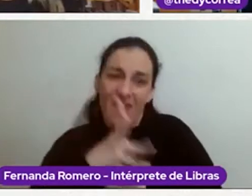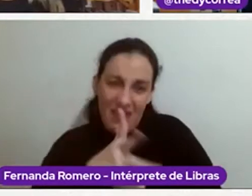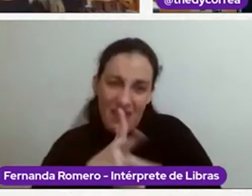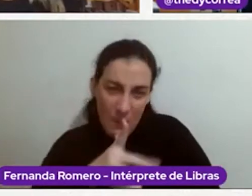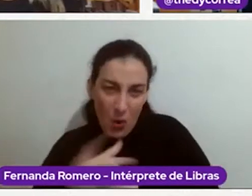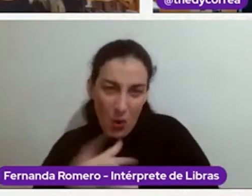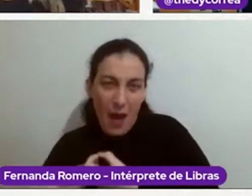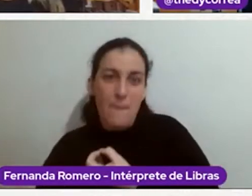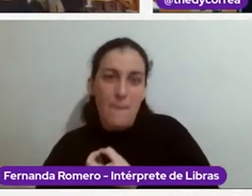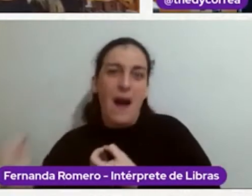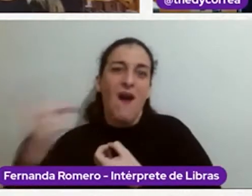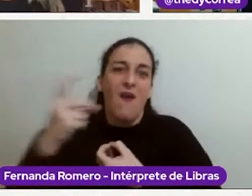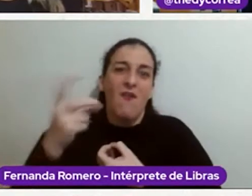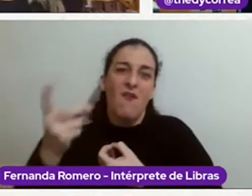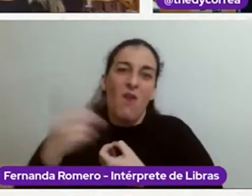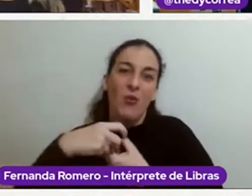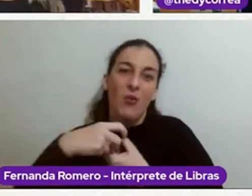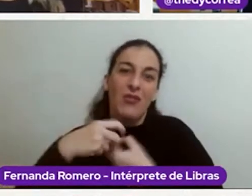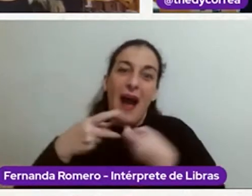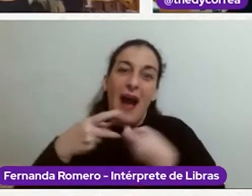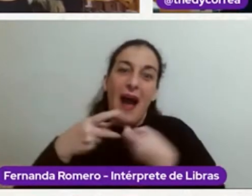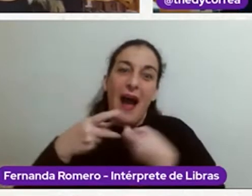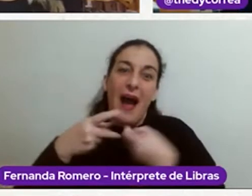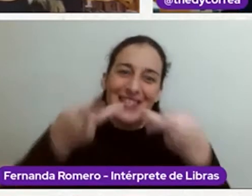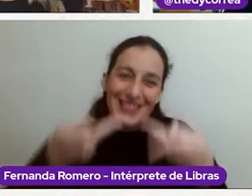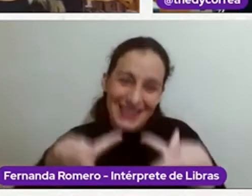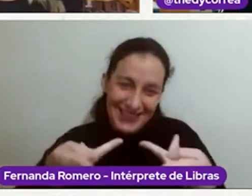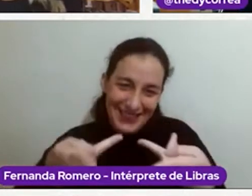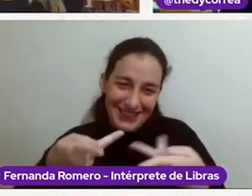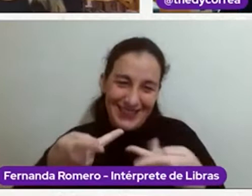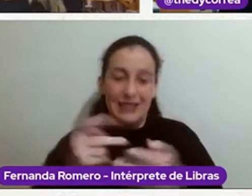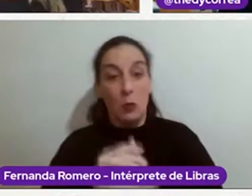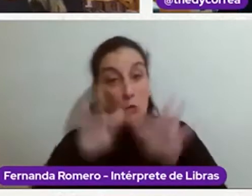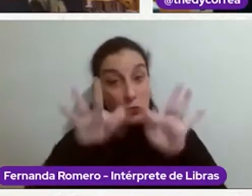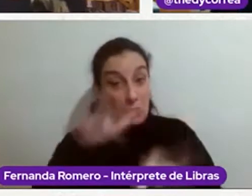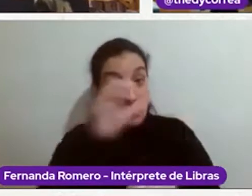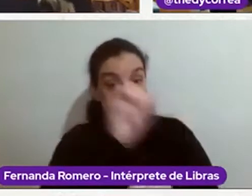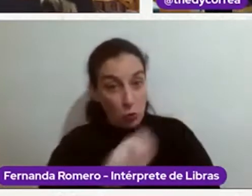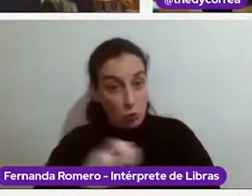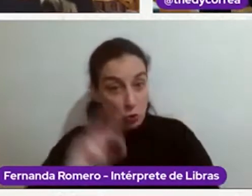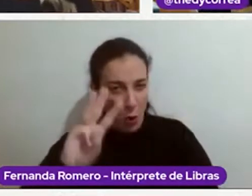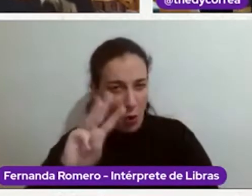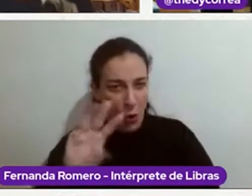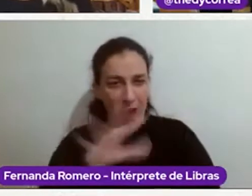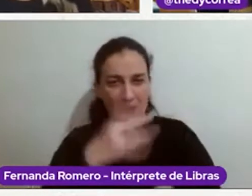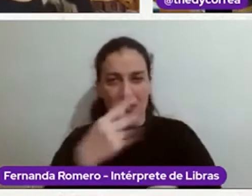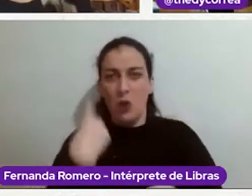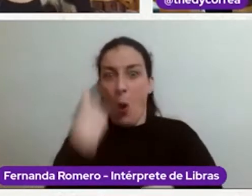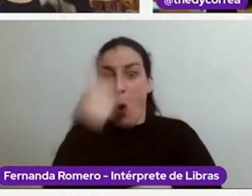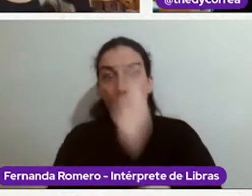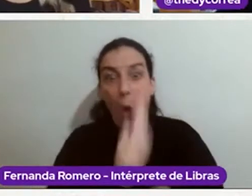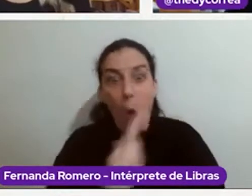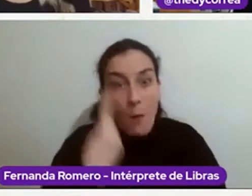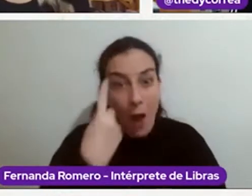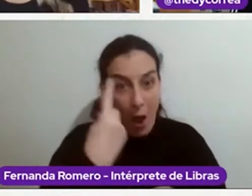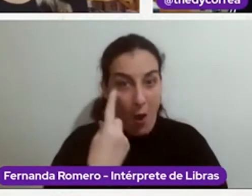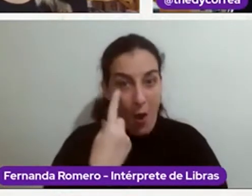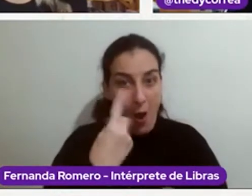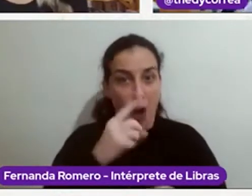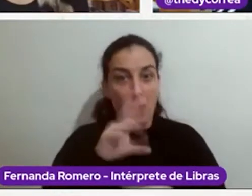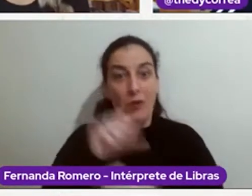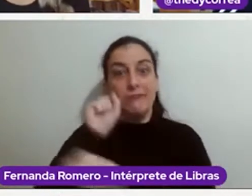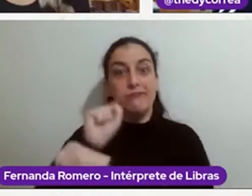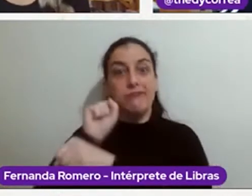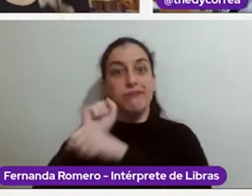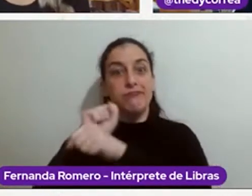retomar esse tipo de prática. Então, termina o show e a gente às vezes fica mais uma hora ali só para receber as